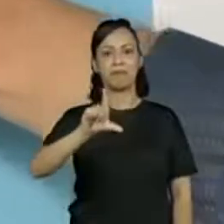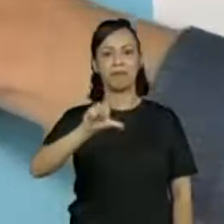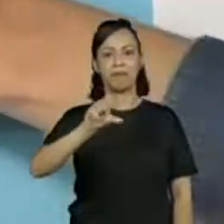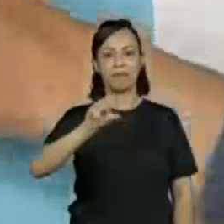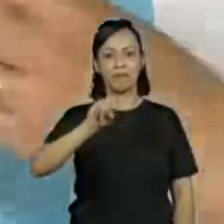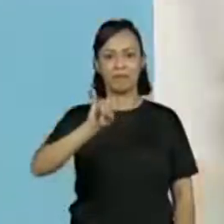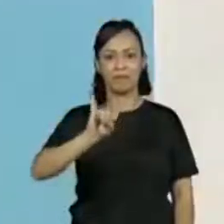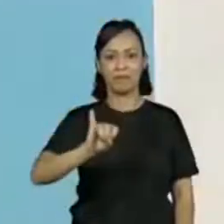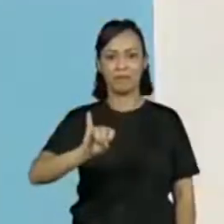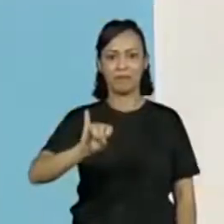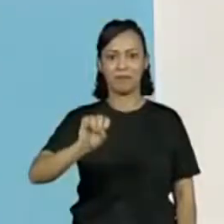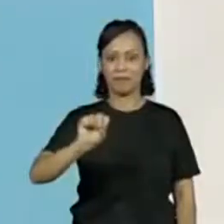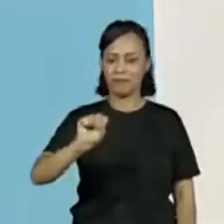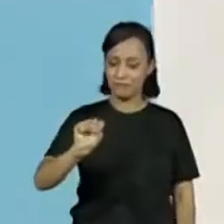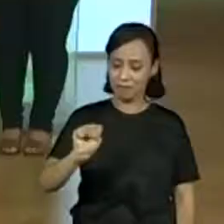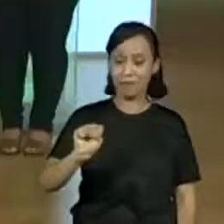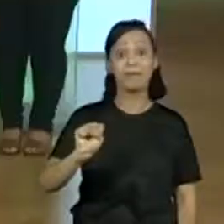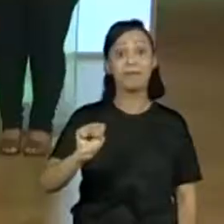lista